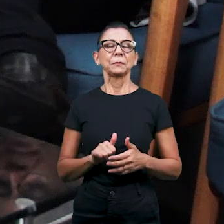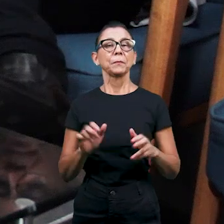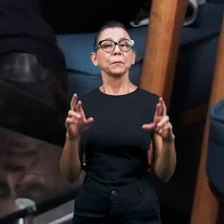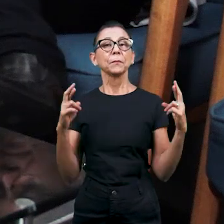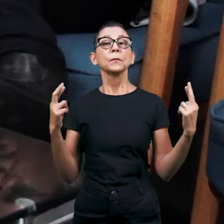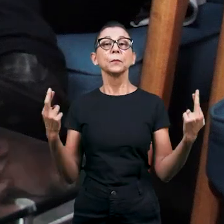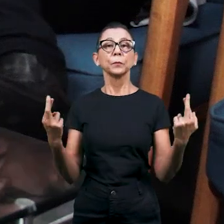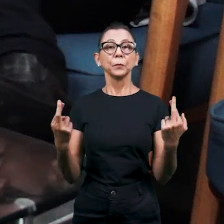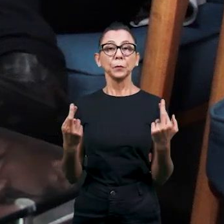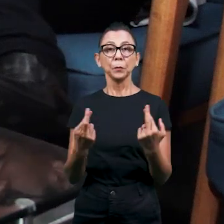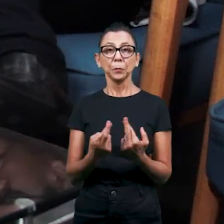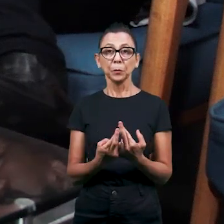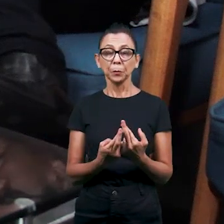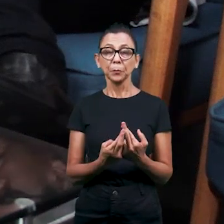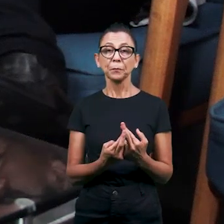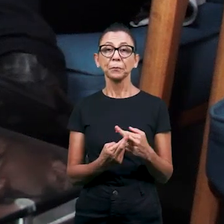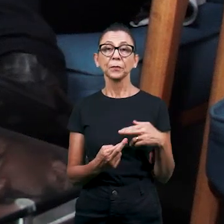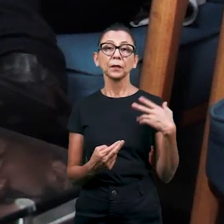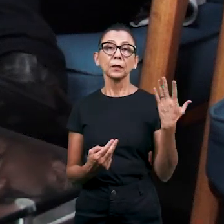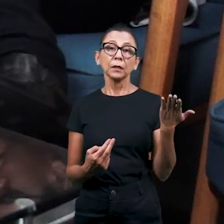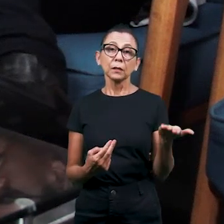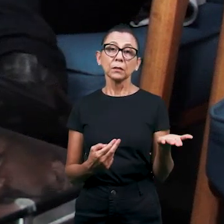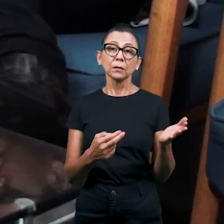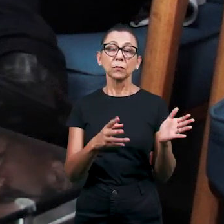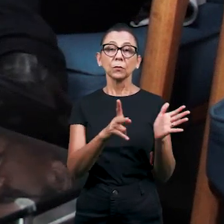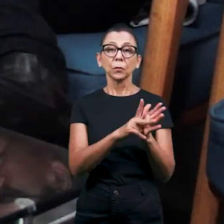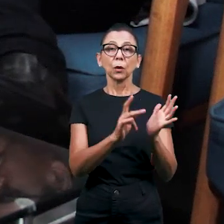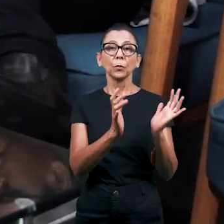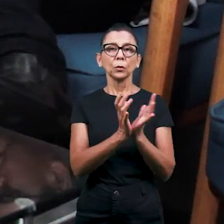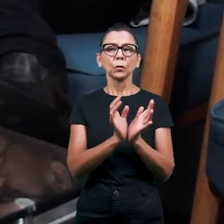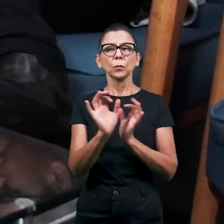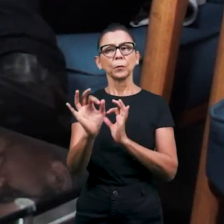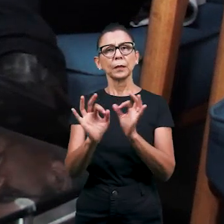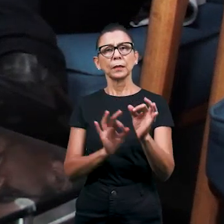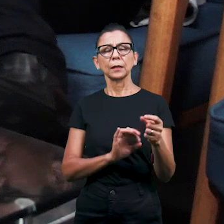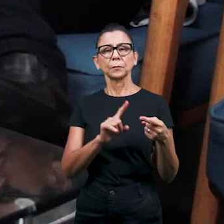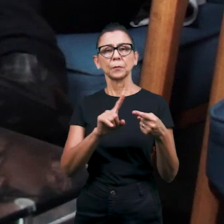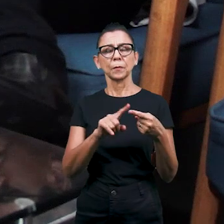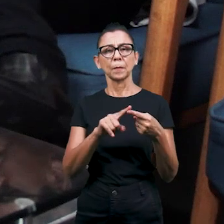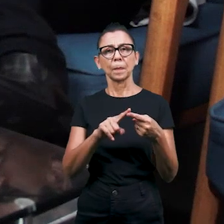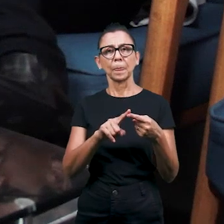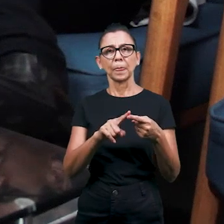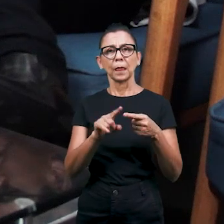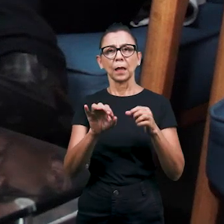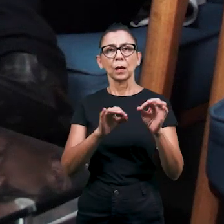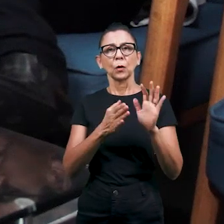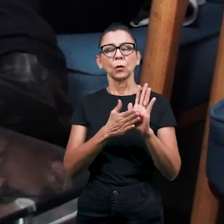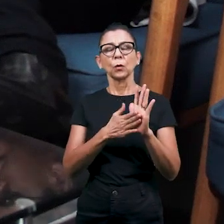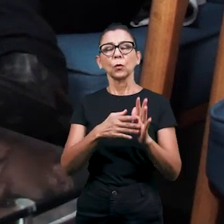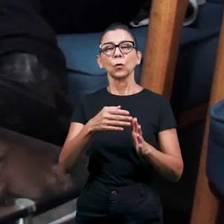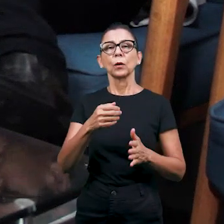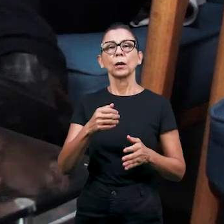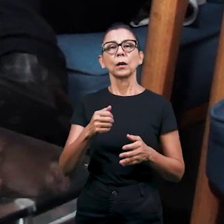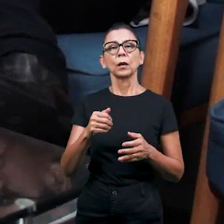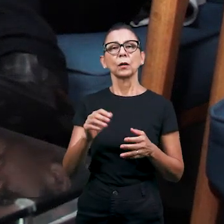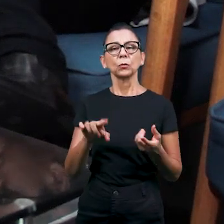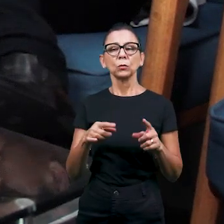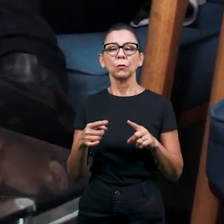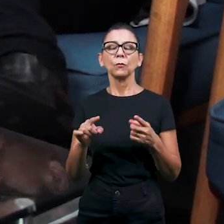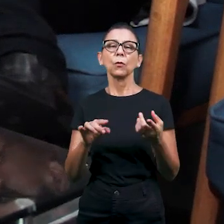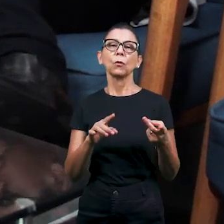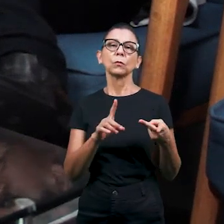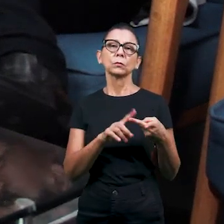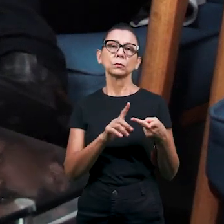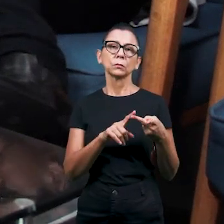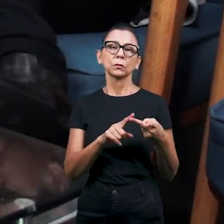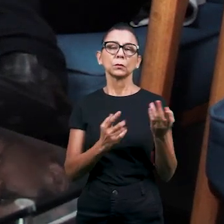feita por eles, para eles. Então, são jovens que dirigem louvor, são jovens que dão testemunho, são jovens